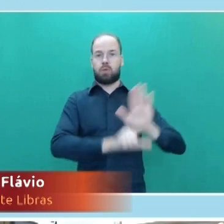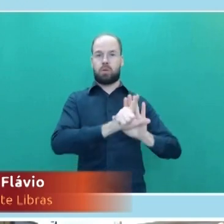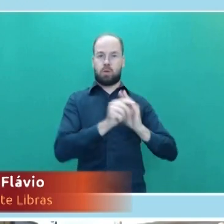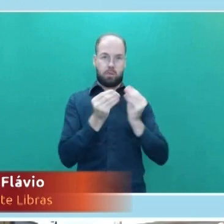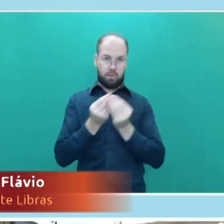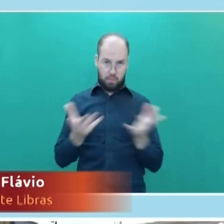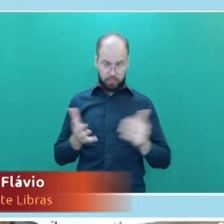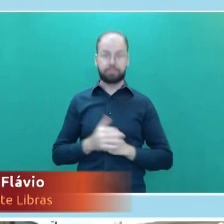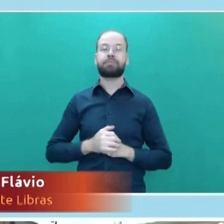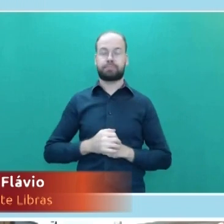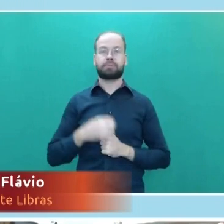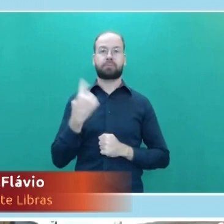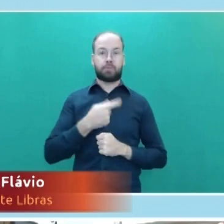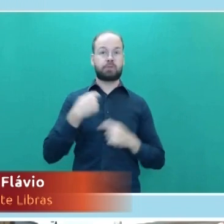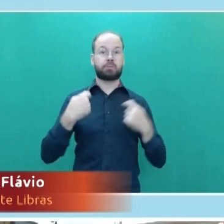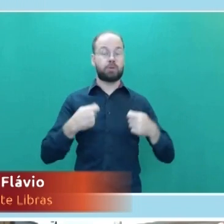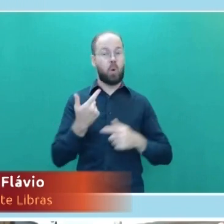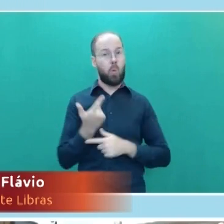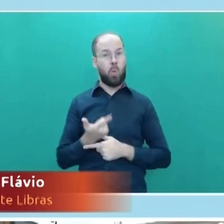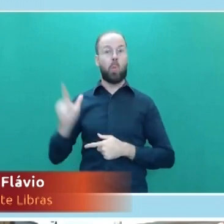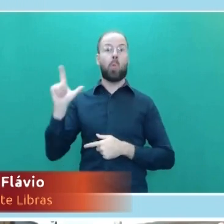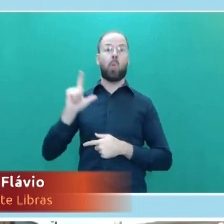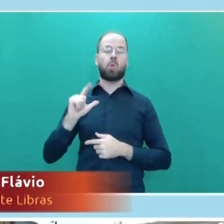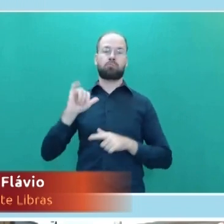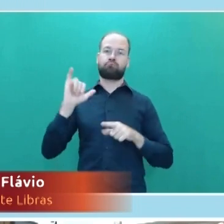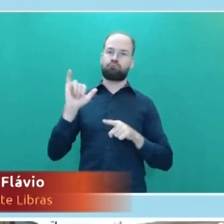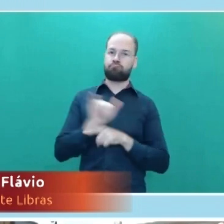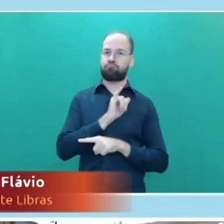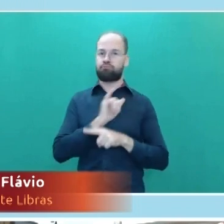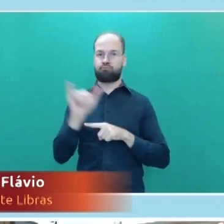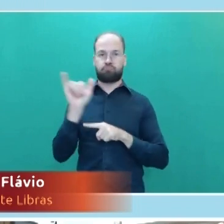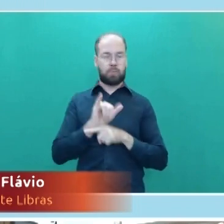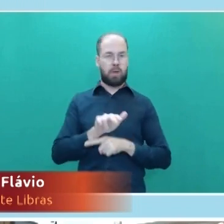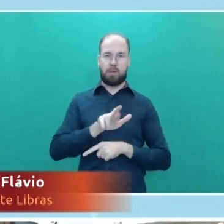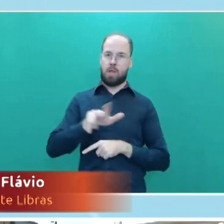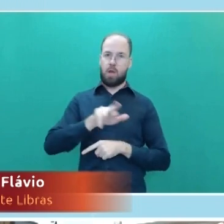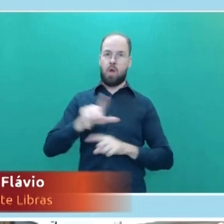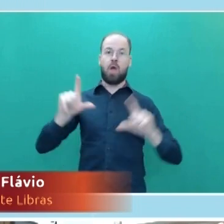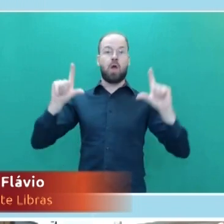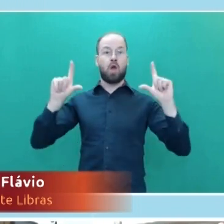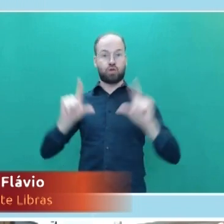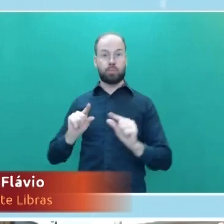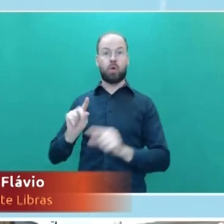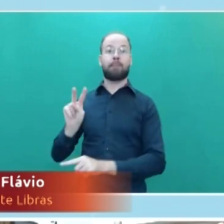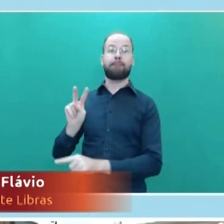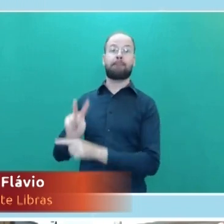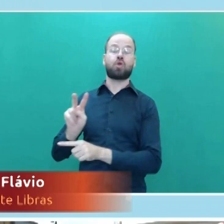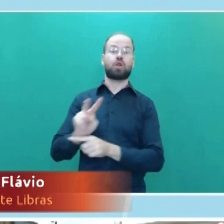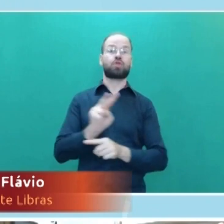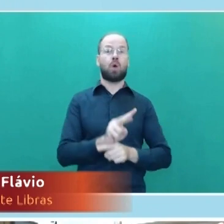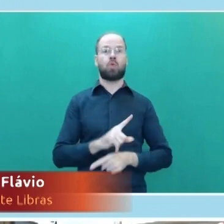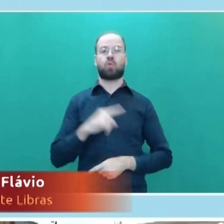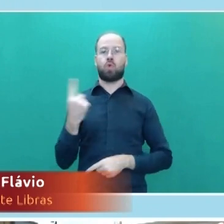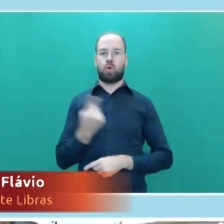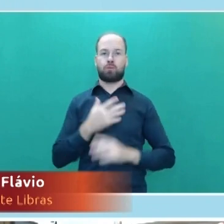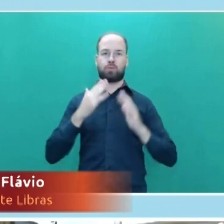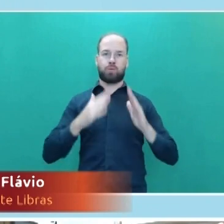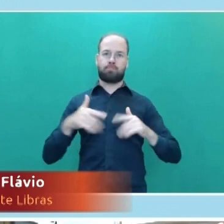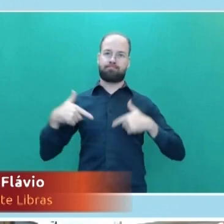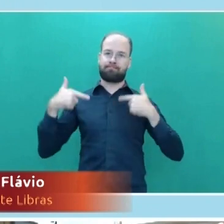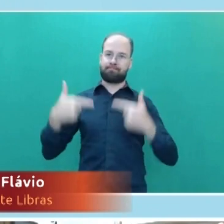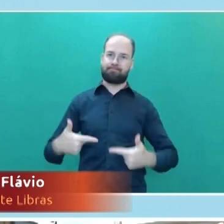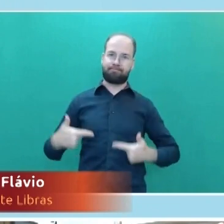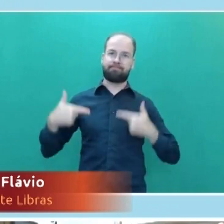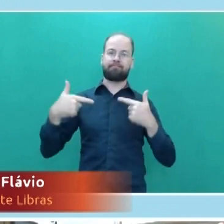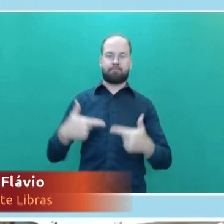que buscar outras alternativas que não a diminuição da proteção que nós já conseguimos conquistar a